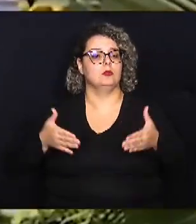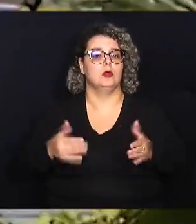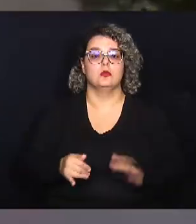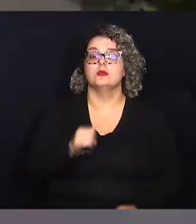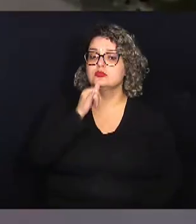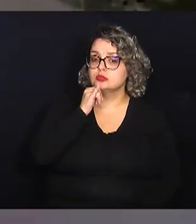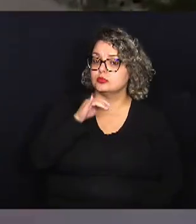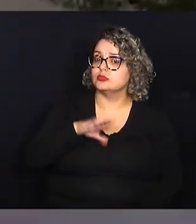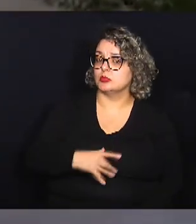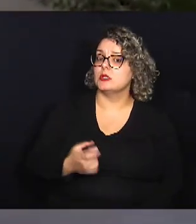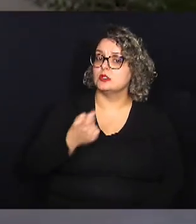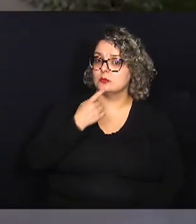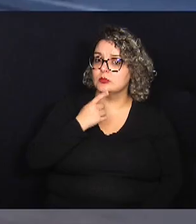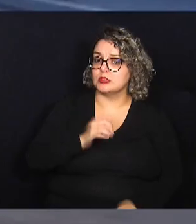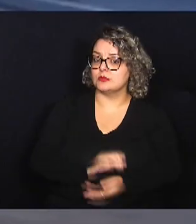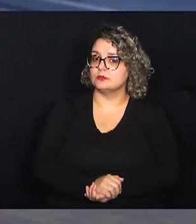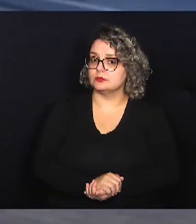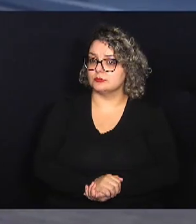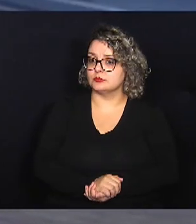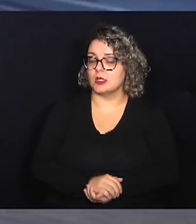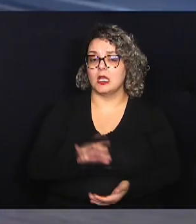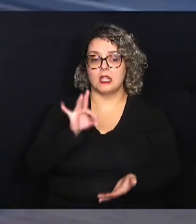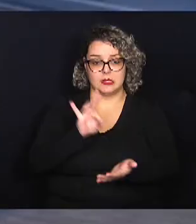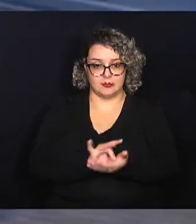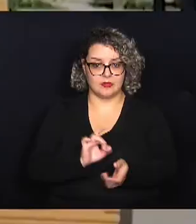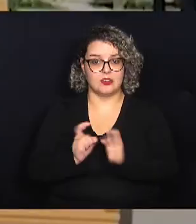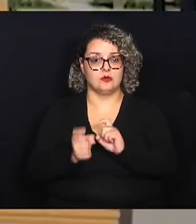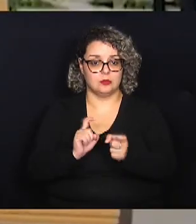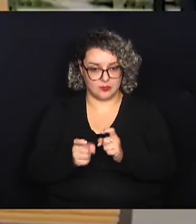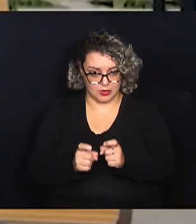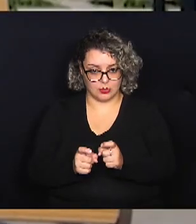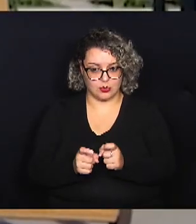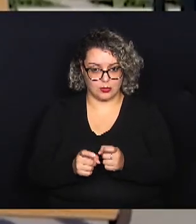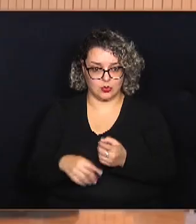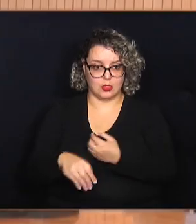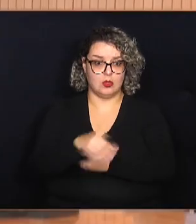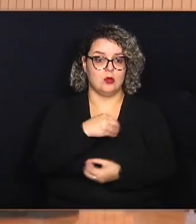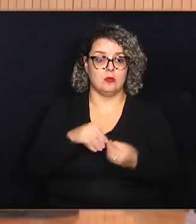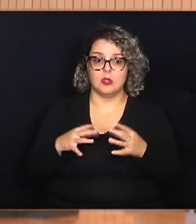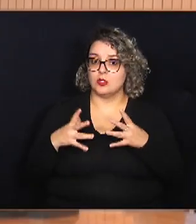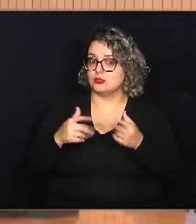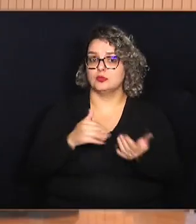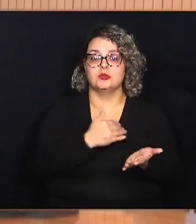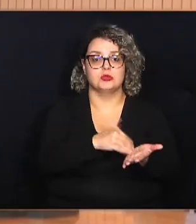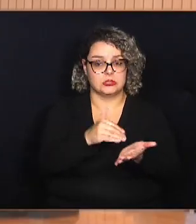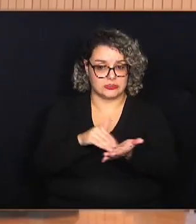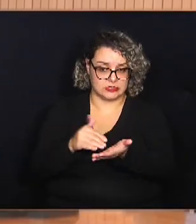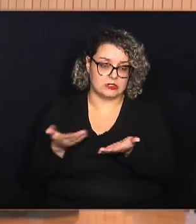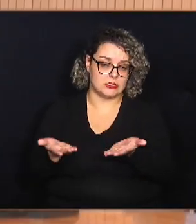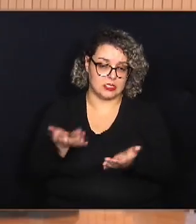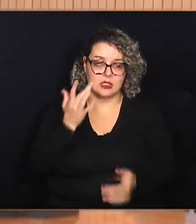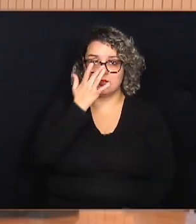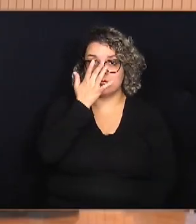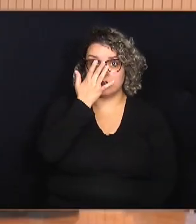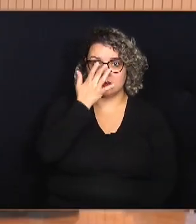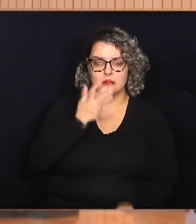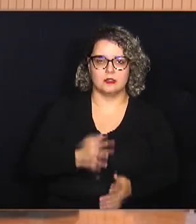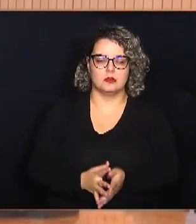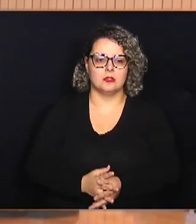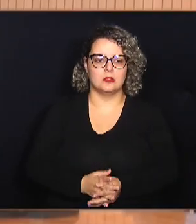Legislativo campineiro. Na verdade, foi feita uma reunião envolvendo todas as secretarias, né? E o